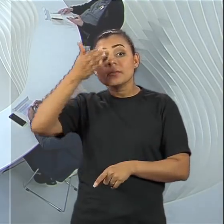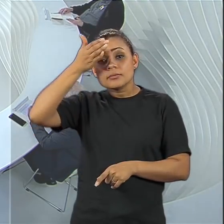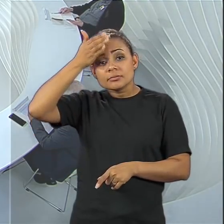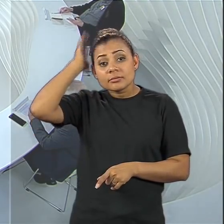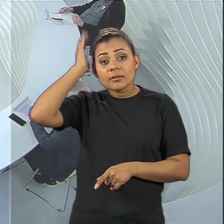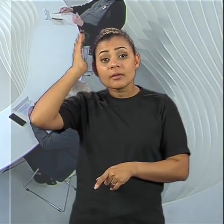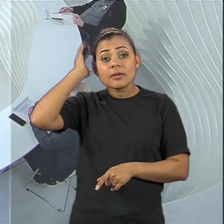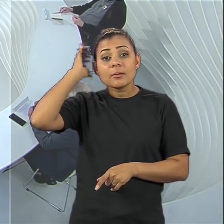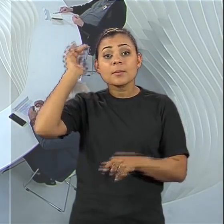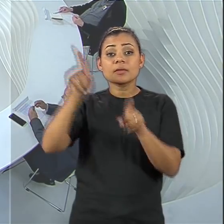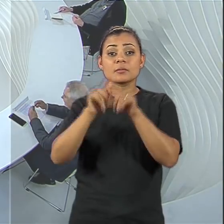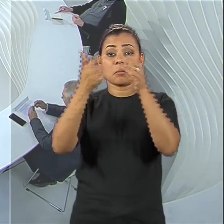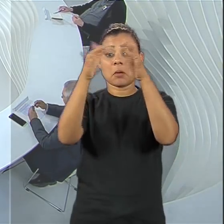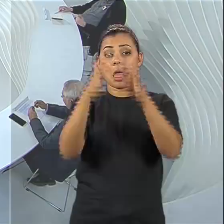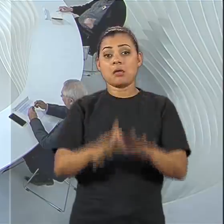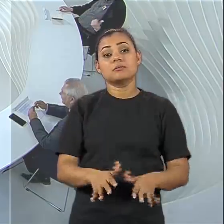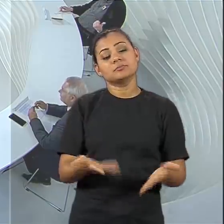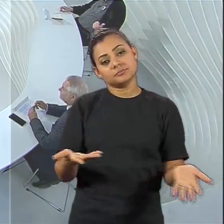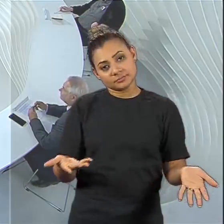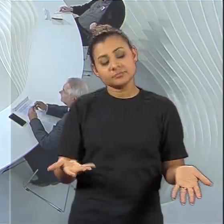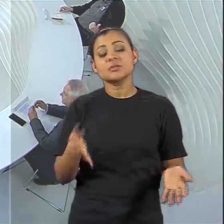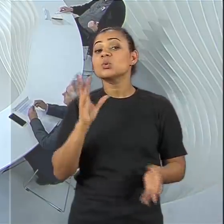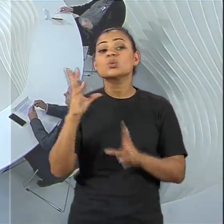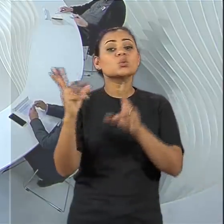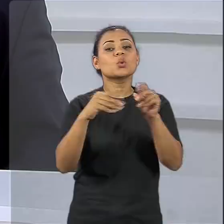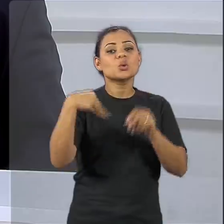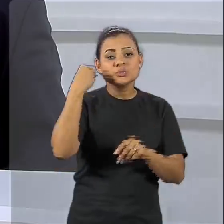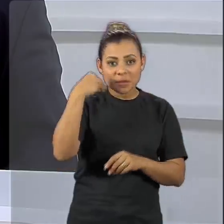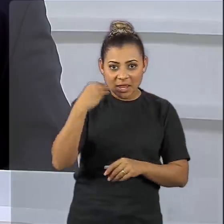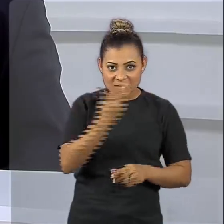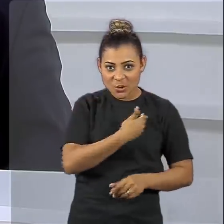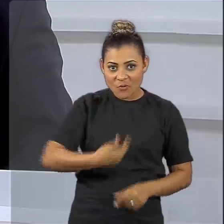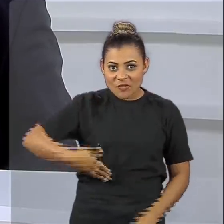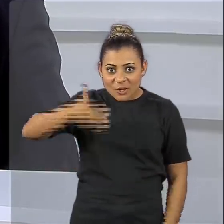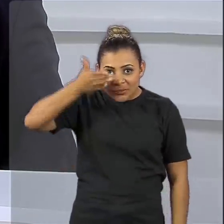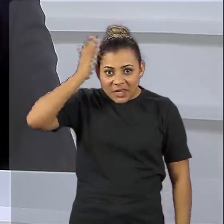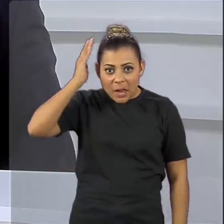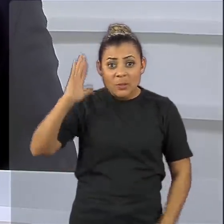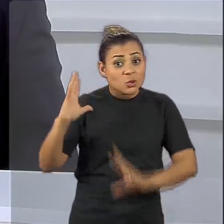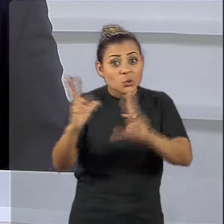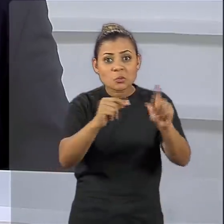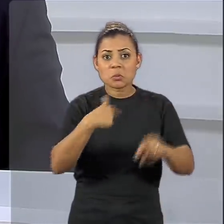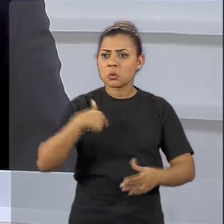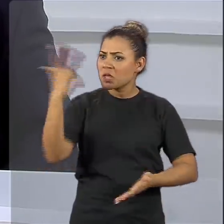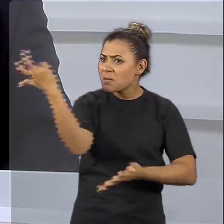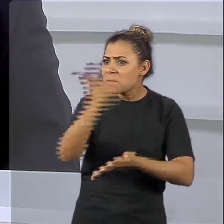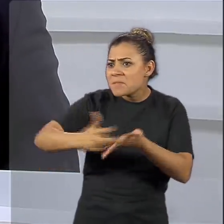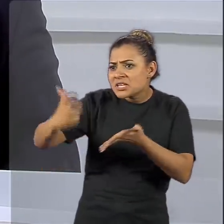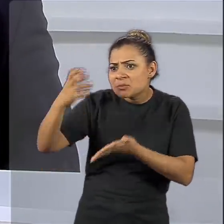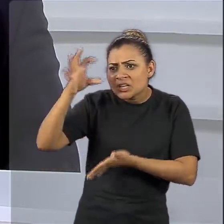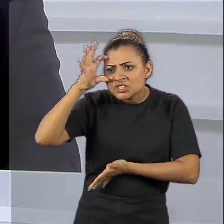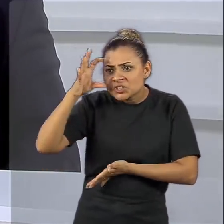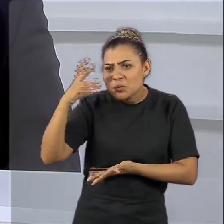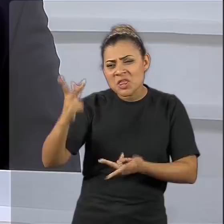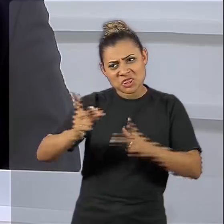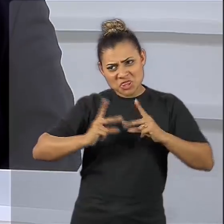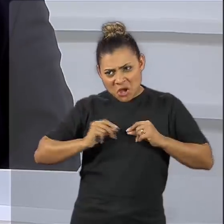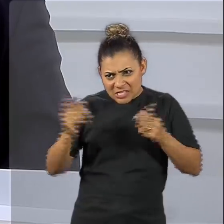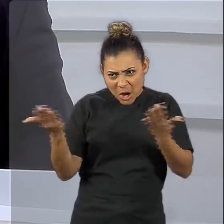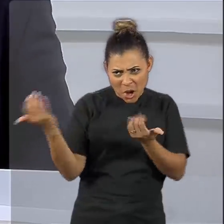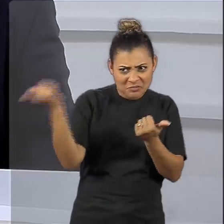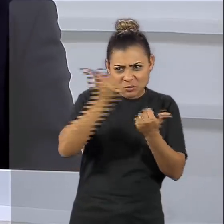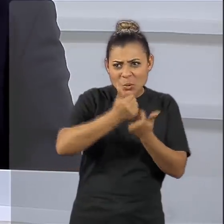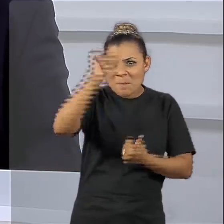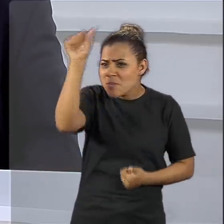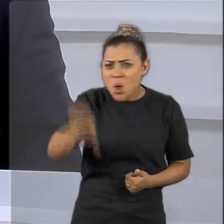coisa... Isso é importante também. A experiência do governo Temer, muita gente falou, puxa, o impeachment da Dilma para isso? Né? E aí